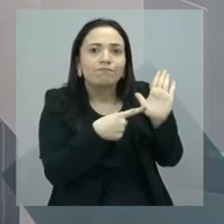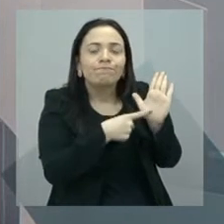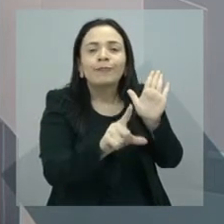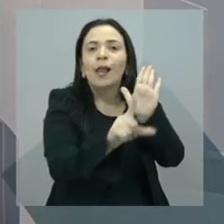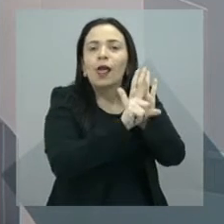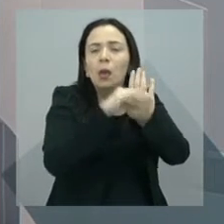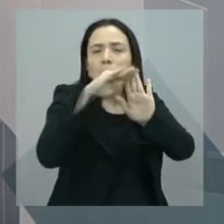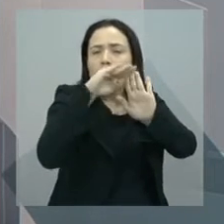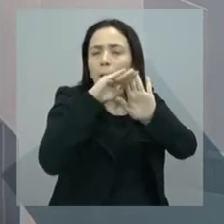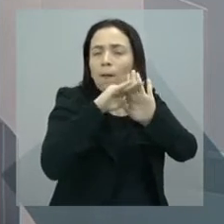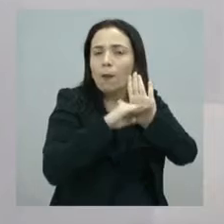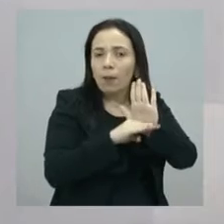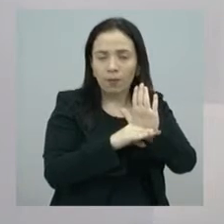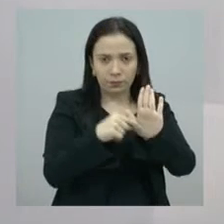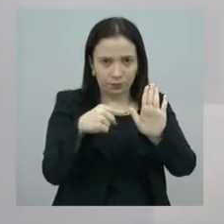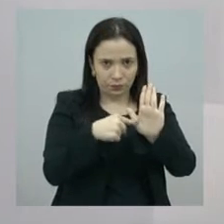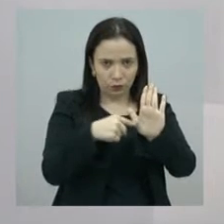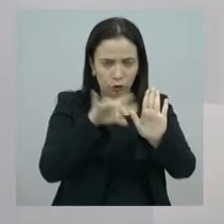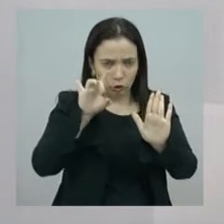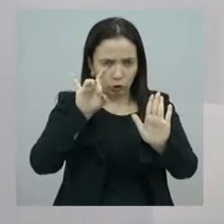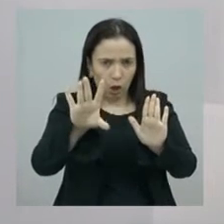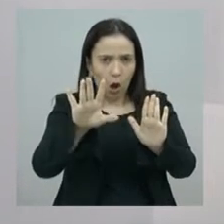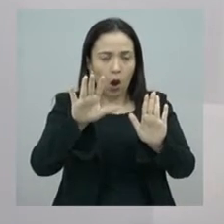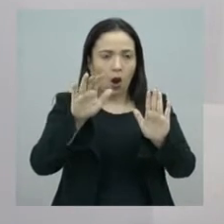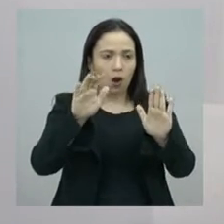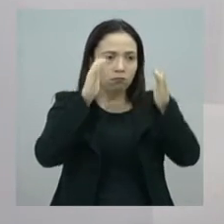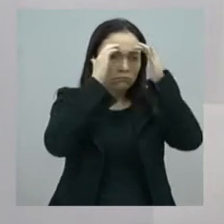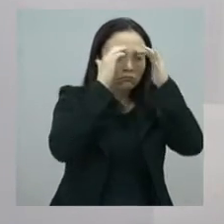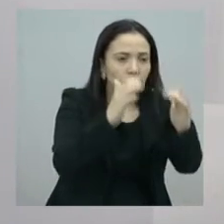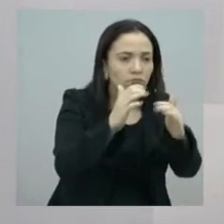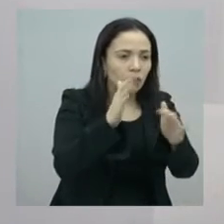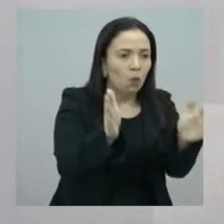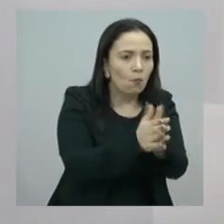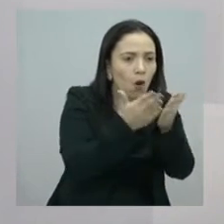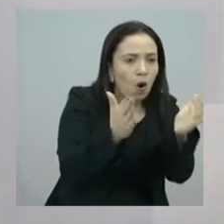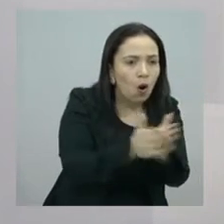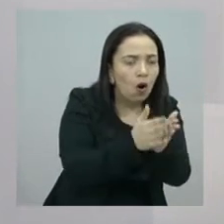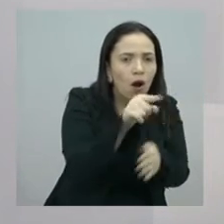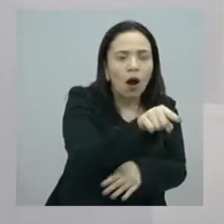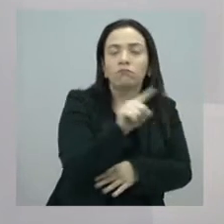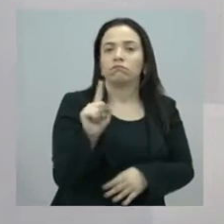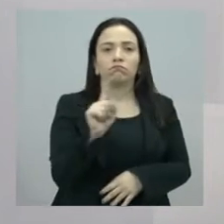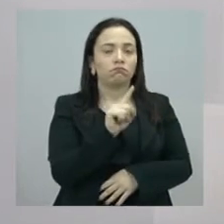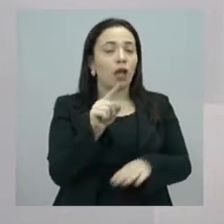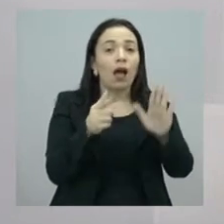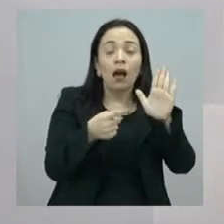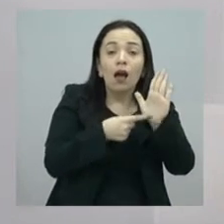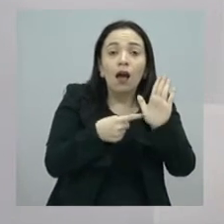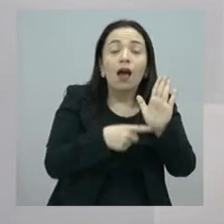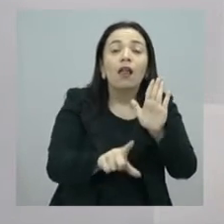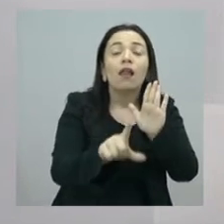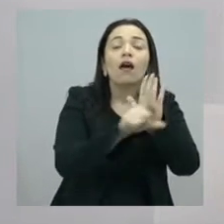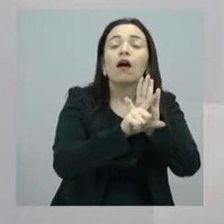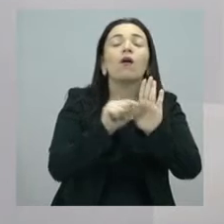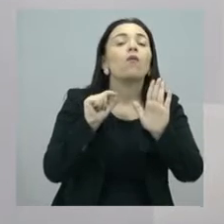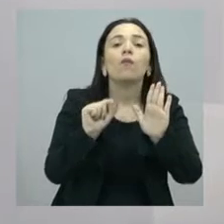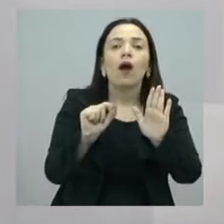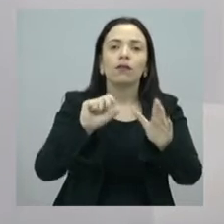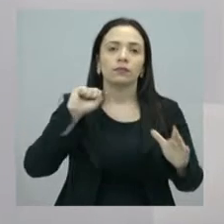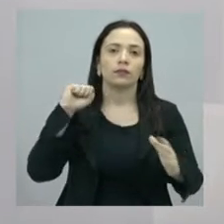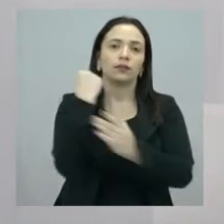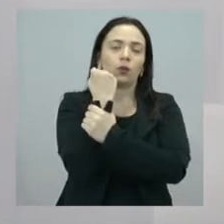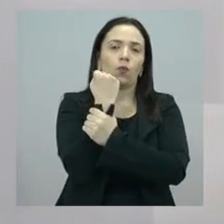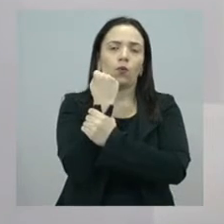foi elaborado para atender determinadas camadas sociais, não. Ele visa